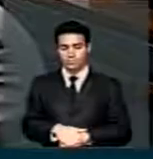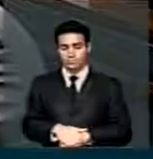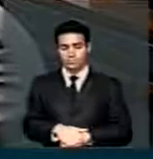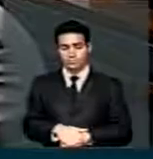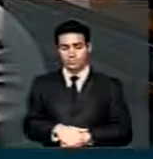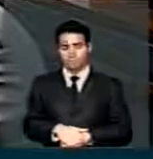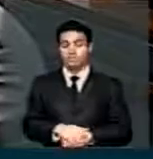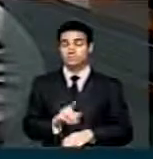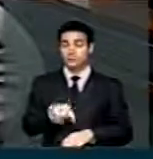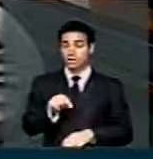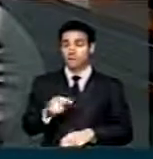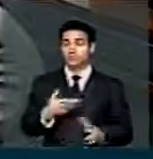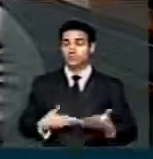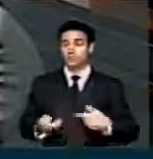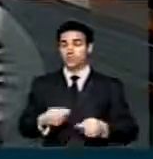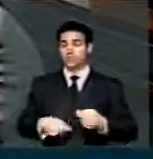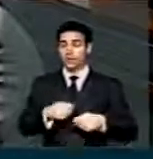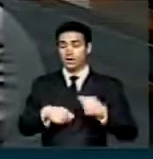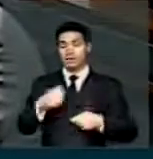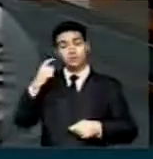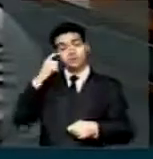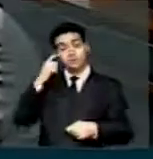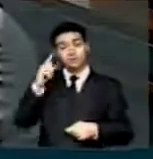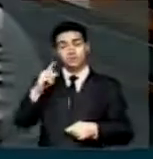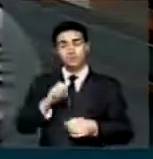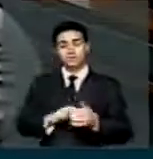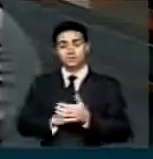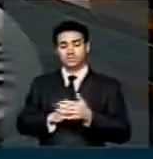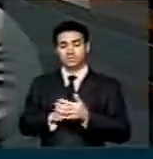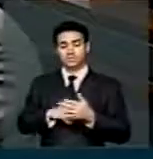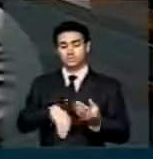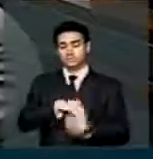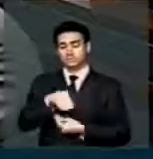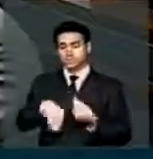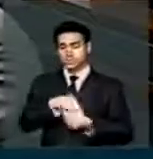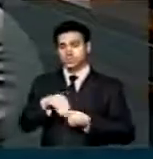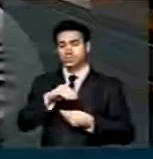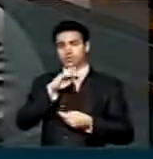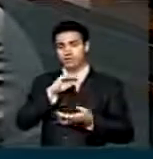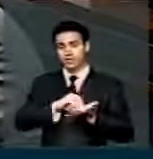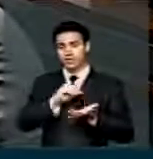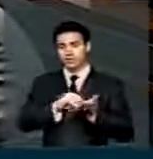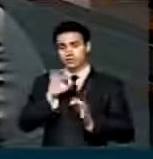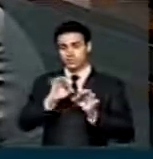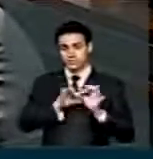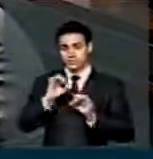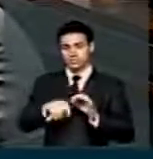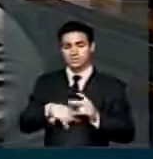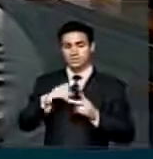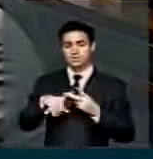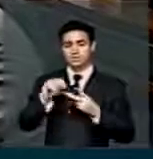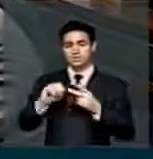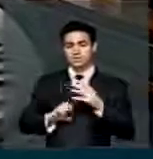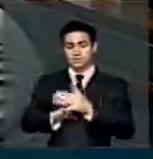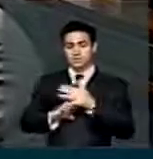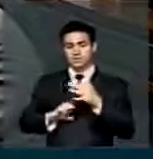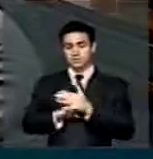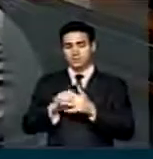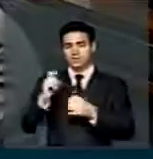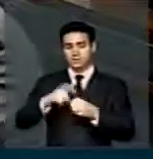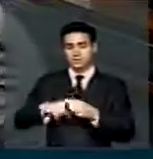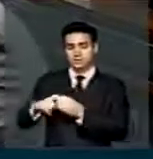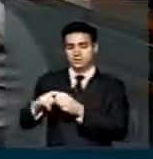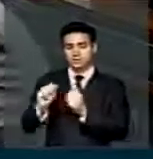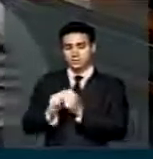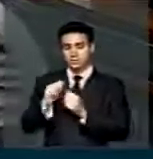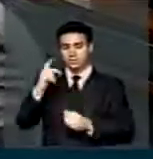É isso que o mercado pensa sobre a empresa. Mistura de má gestão com o fato da empresa ter se tornado um braço político do